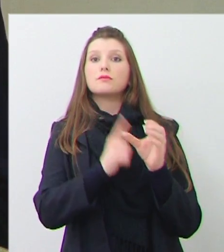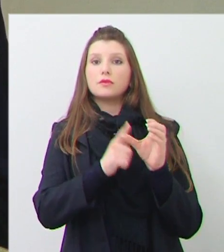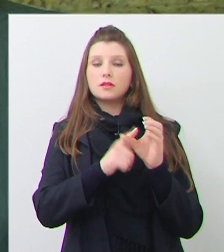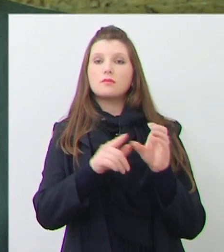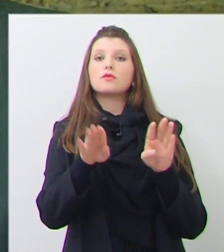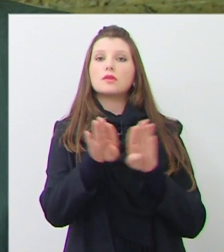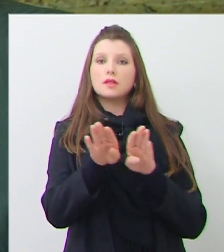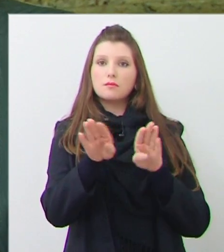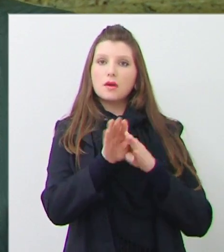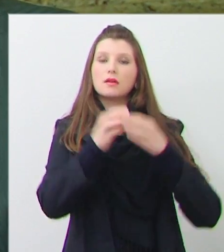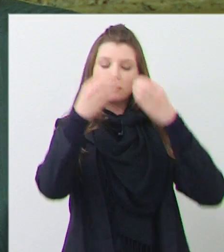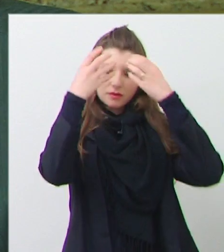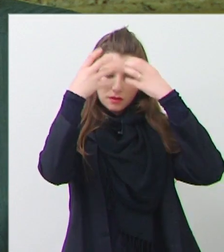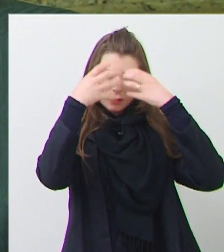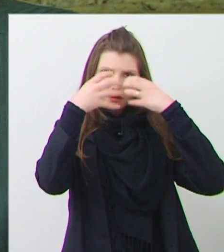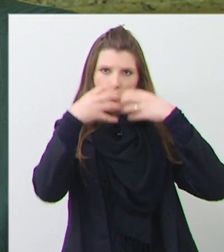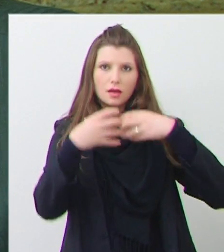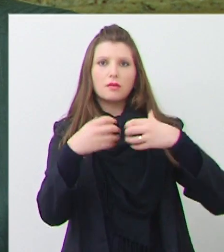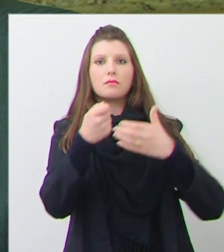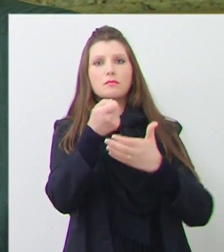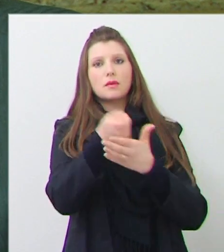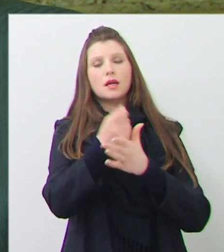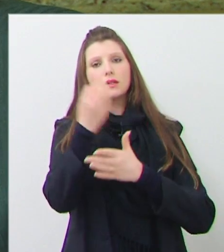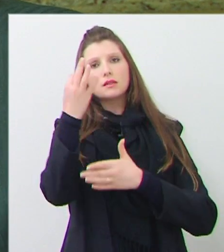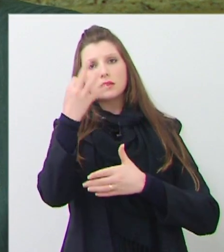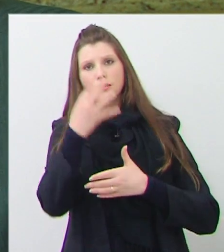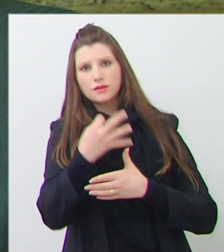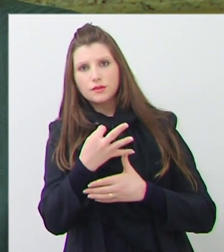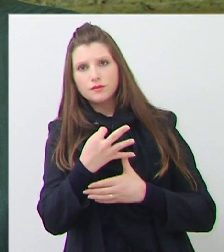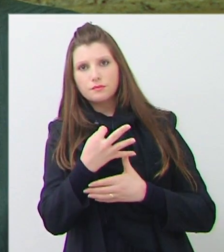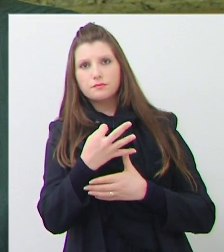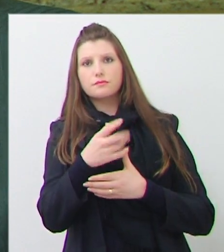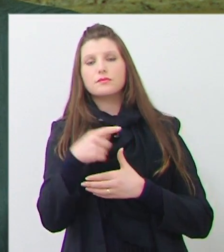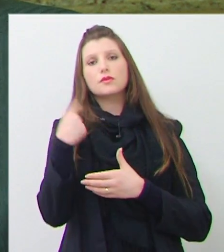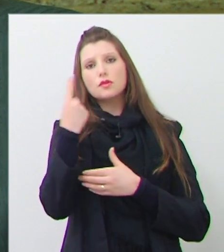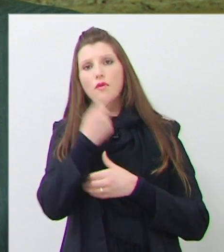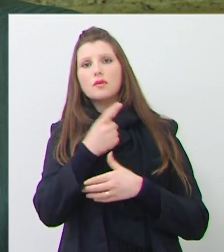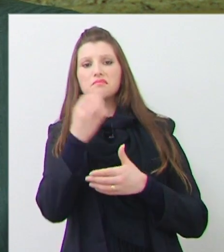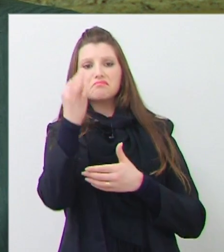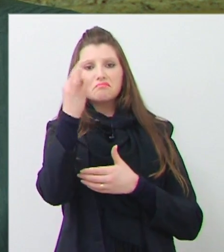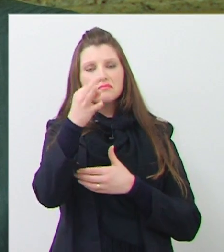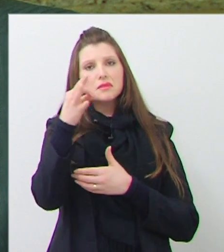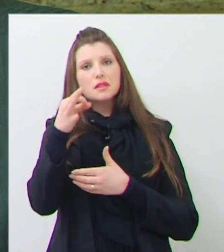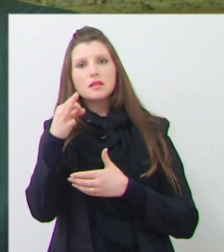que, segundo informações, foi acertado para que